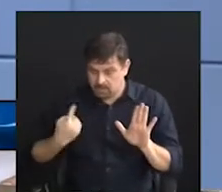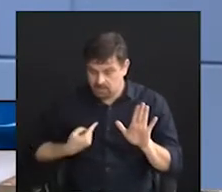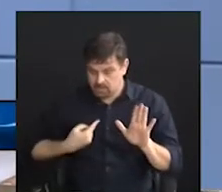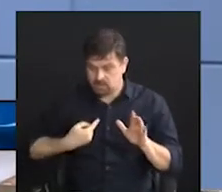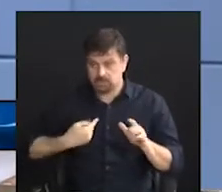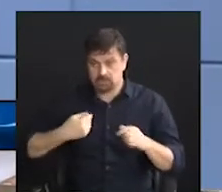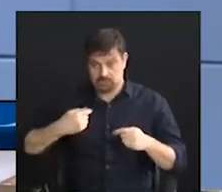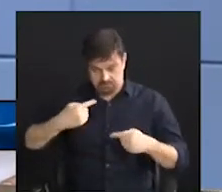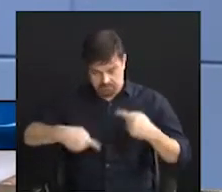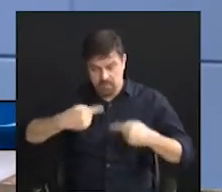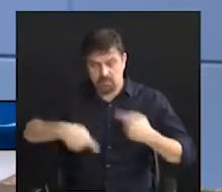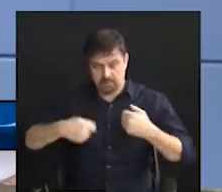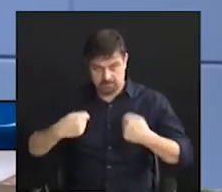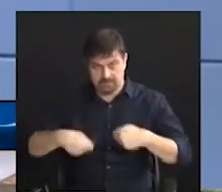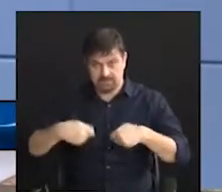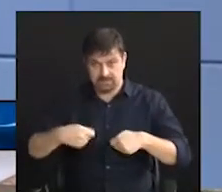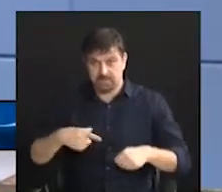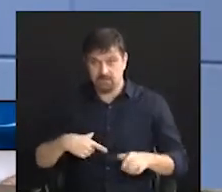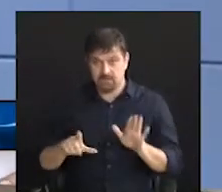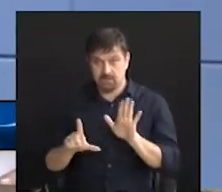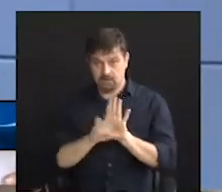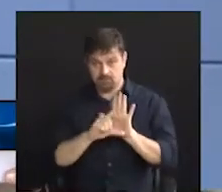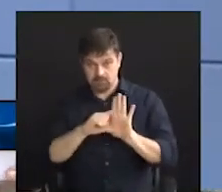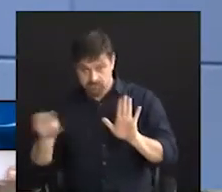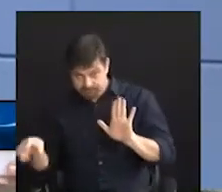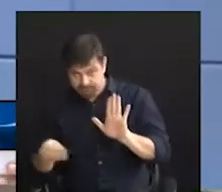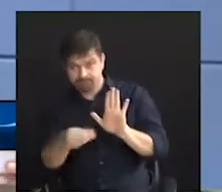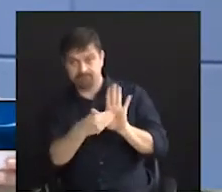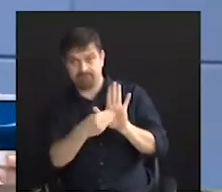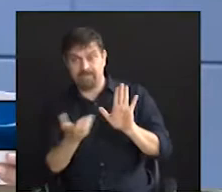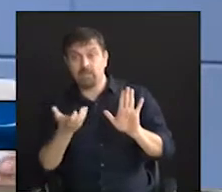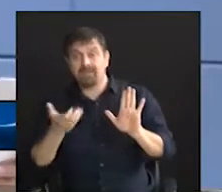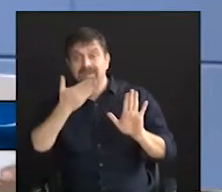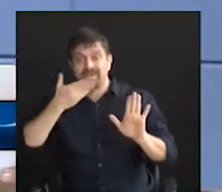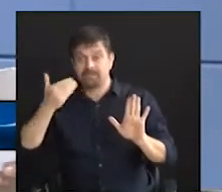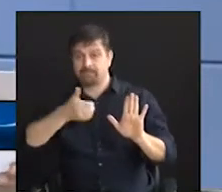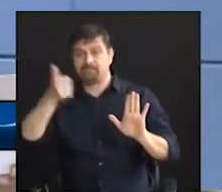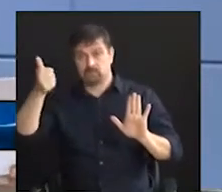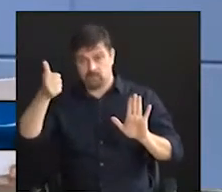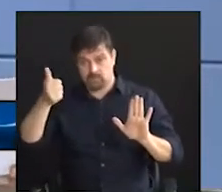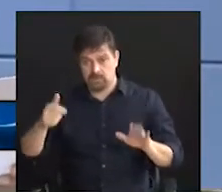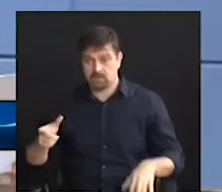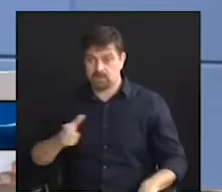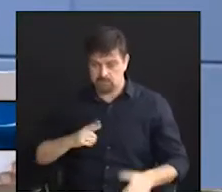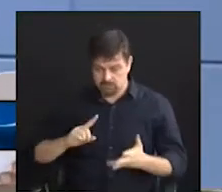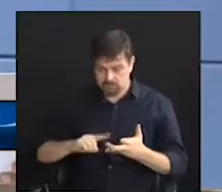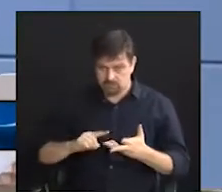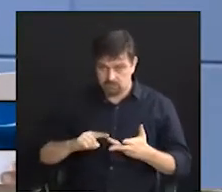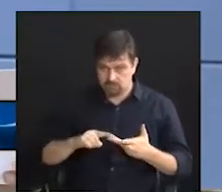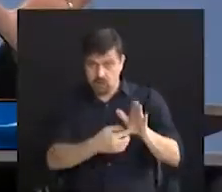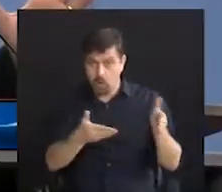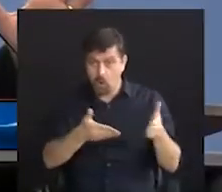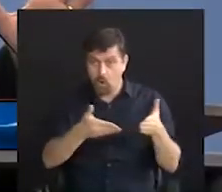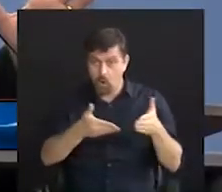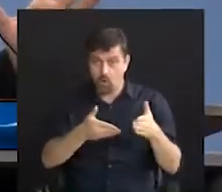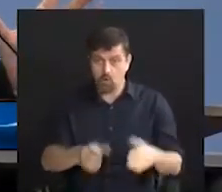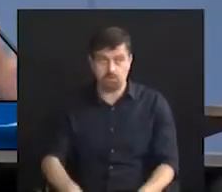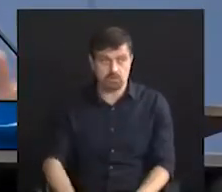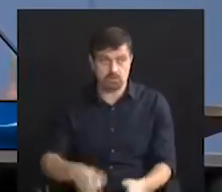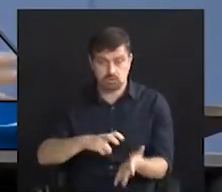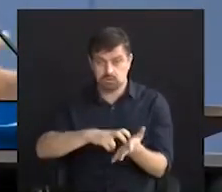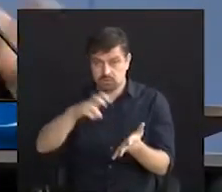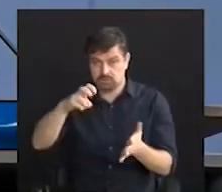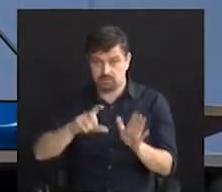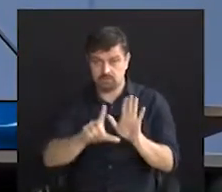aqui, por isso também apresentei emendas ao projeto, considero que tem pontos que precisam ser levantados. O vereador